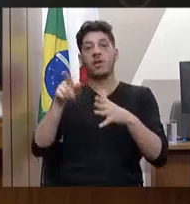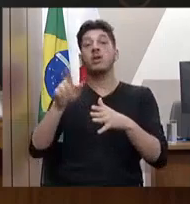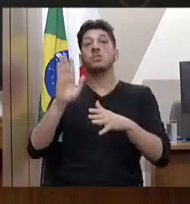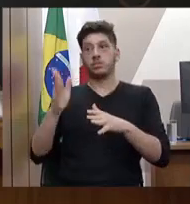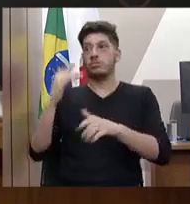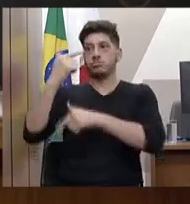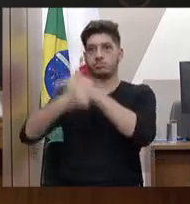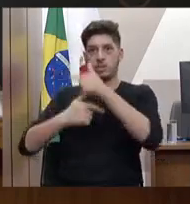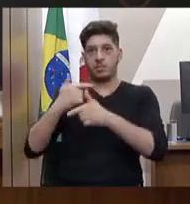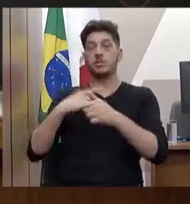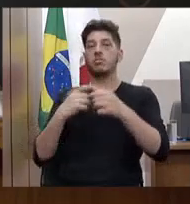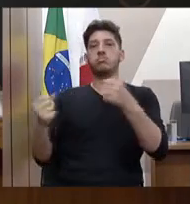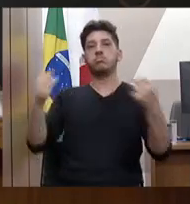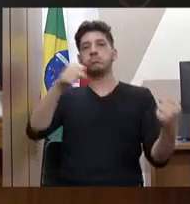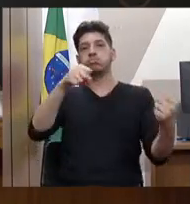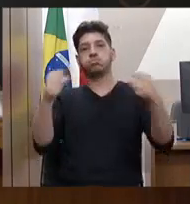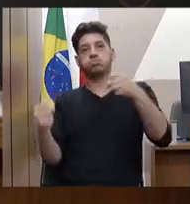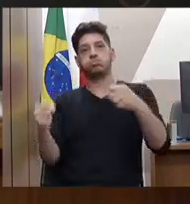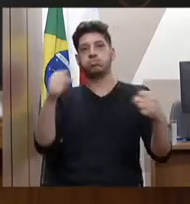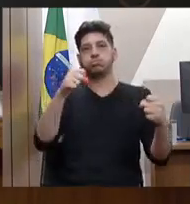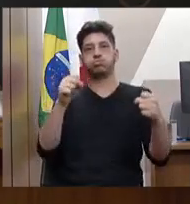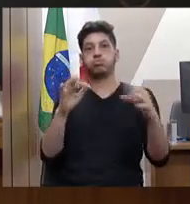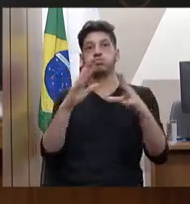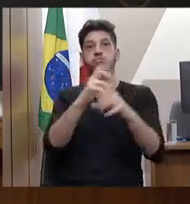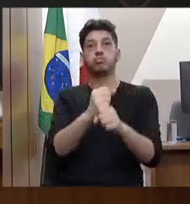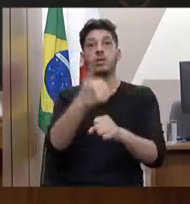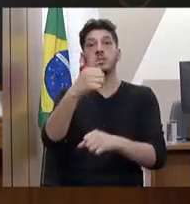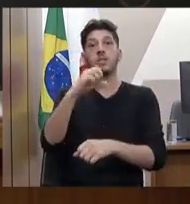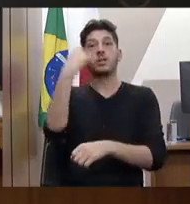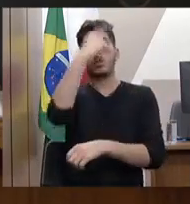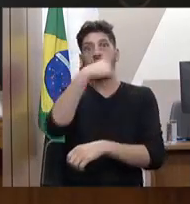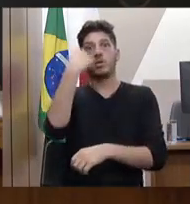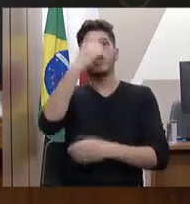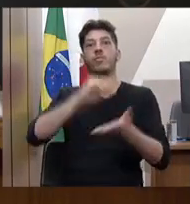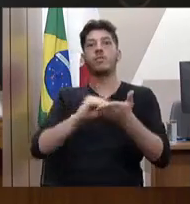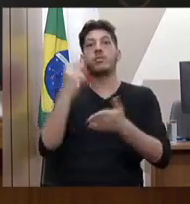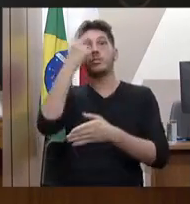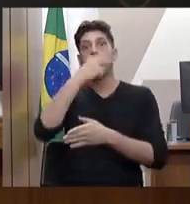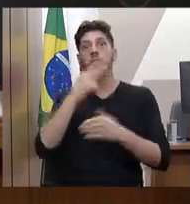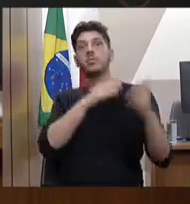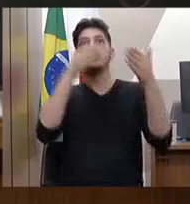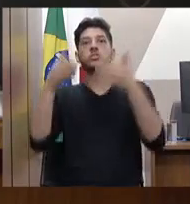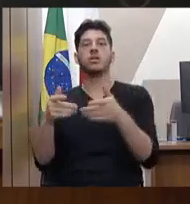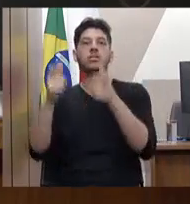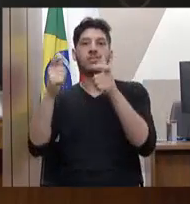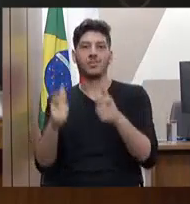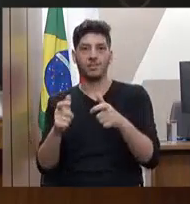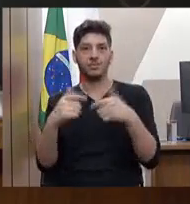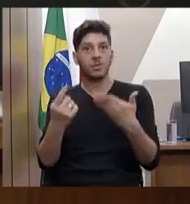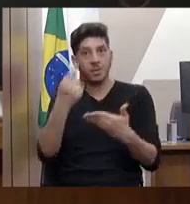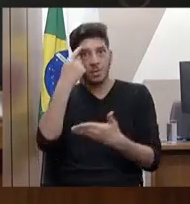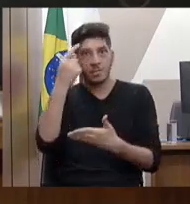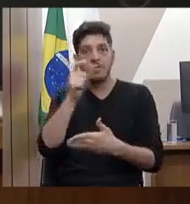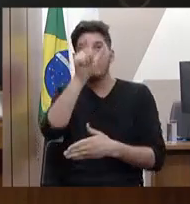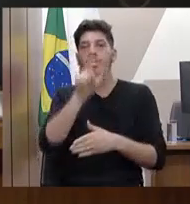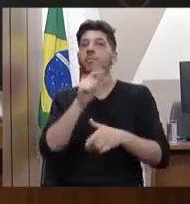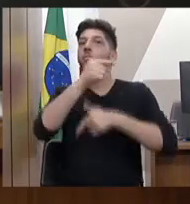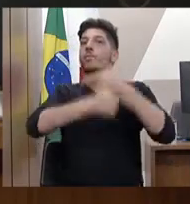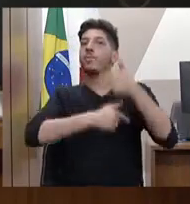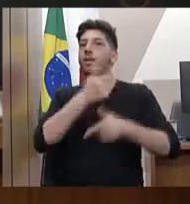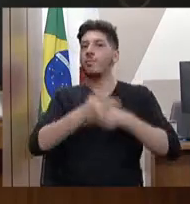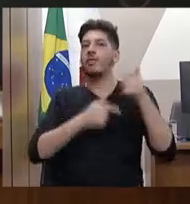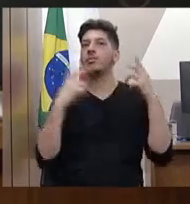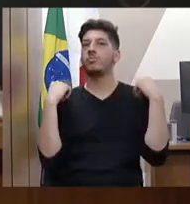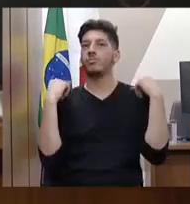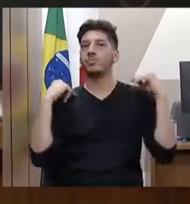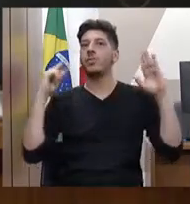estava dirigindo há 19 horas ainda faltava duas horas para ele chegar no destino dele seja um trabalhador evidentemente acabou